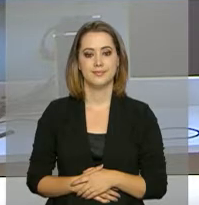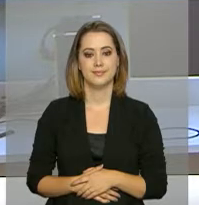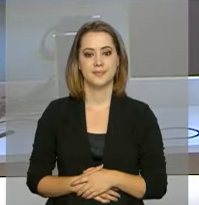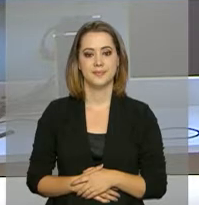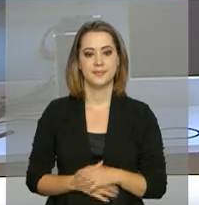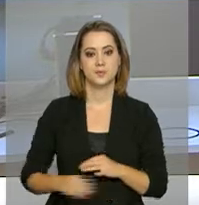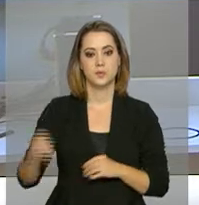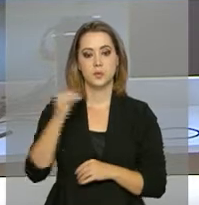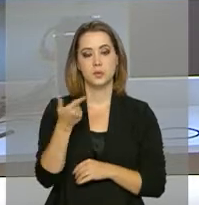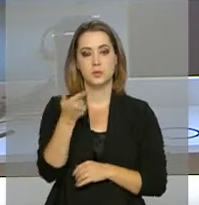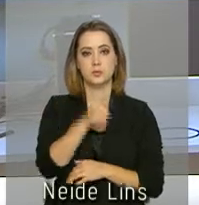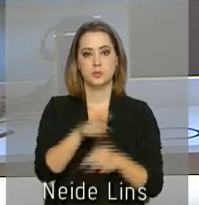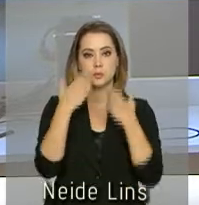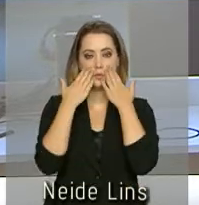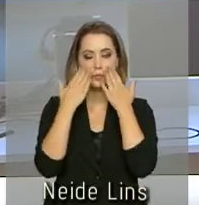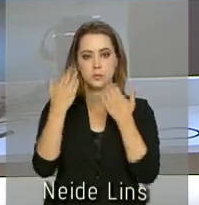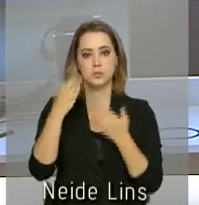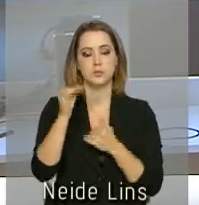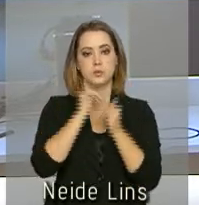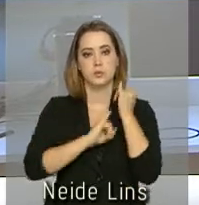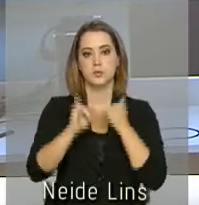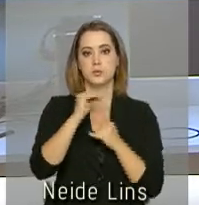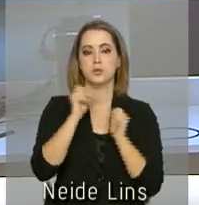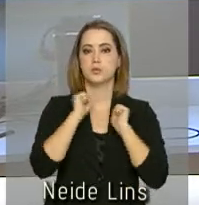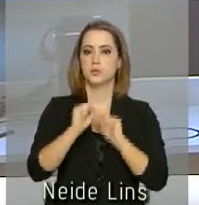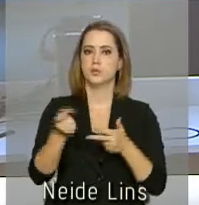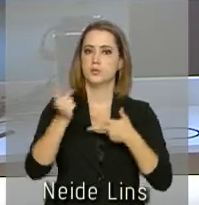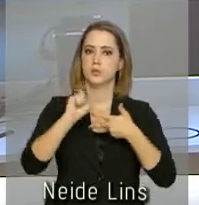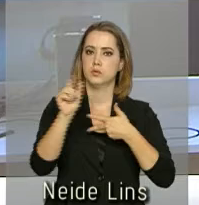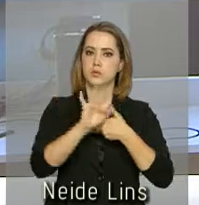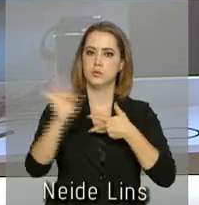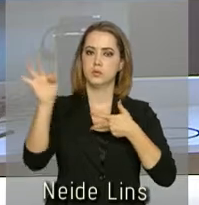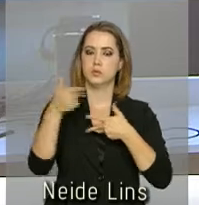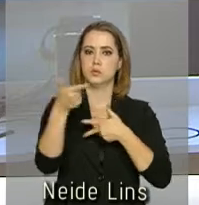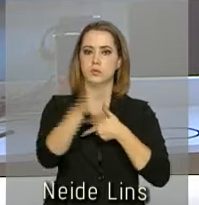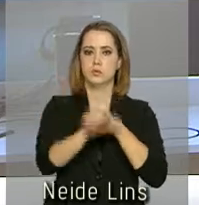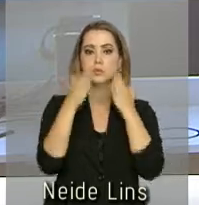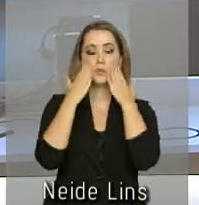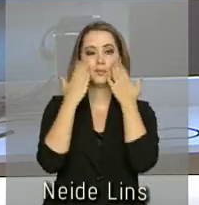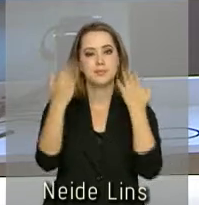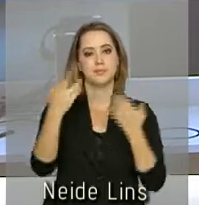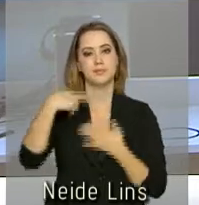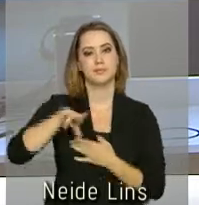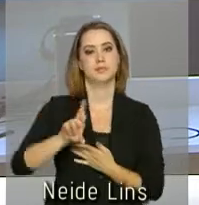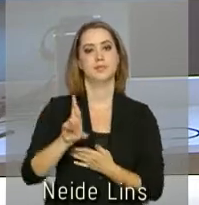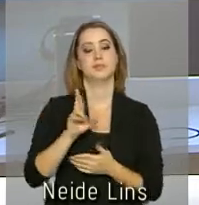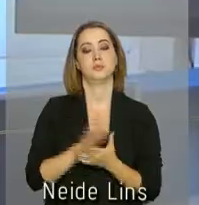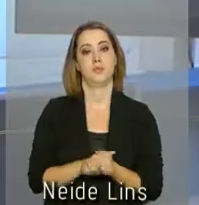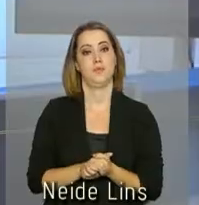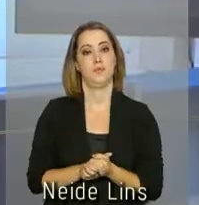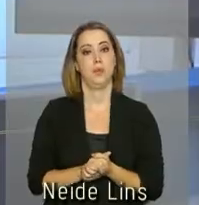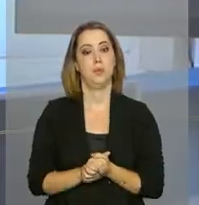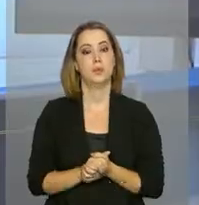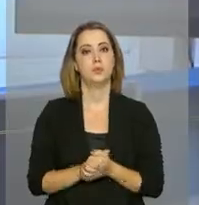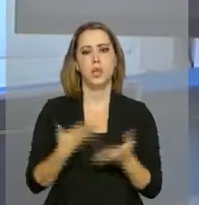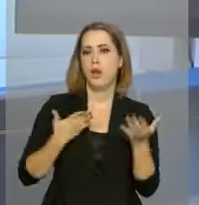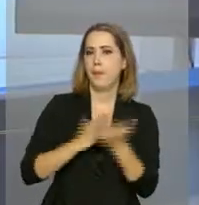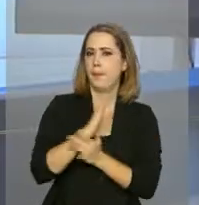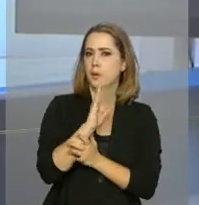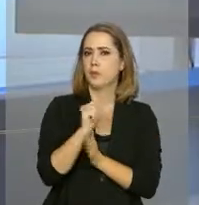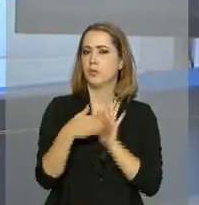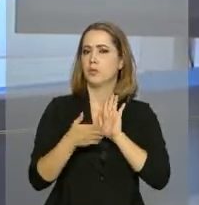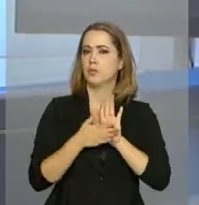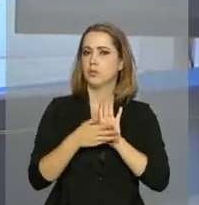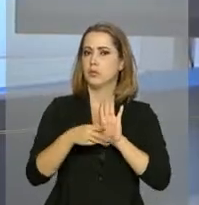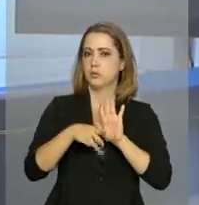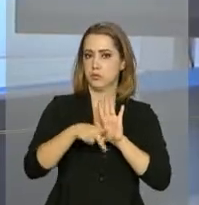olá estamos de volta com as notícias do poder executivo federal em mais uma edição o repórter nbr aprovada a medida